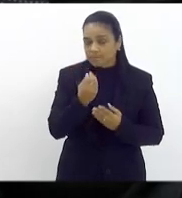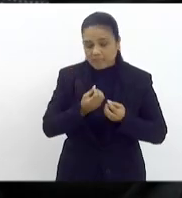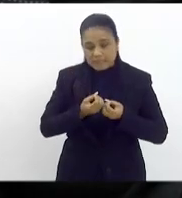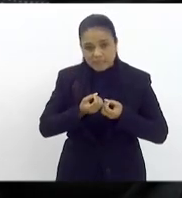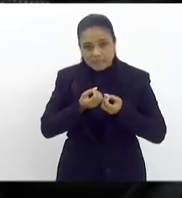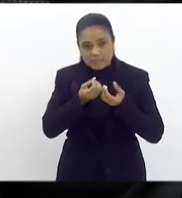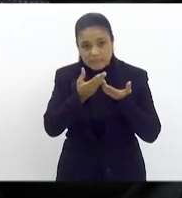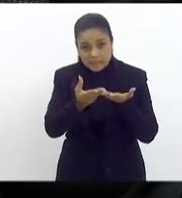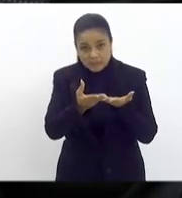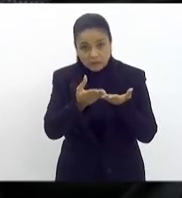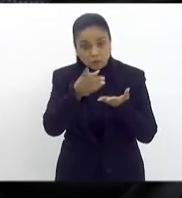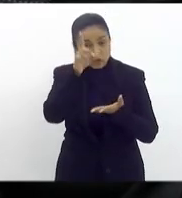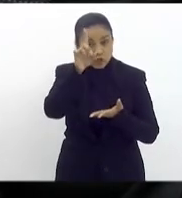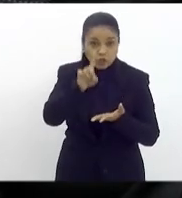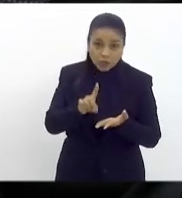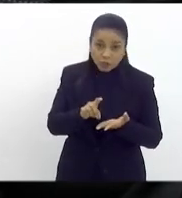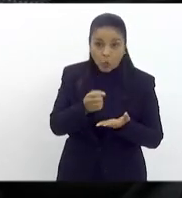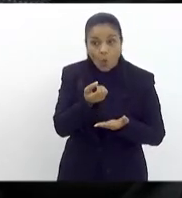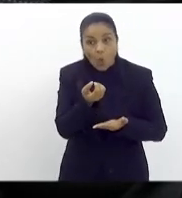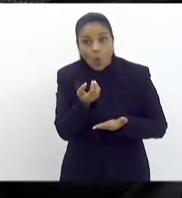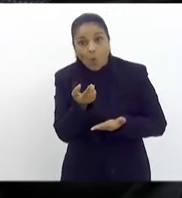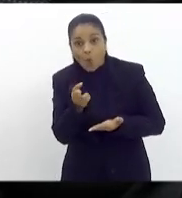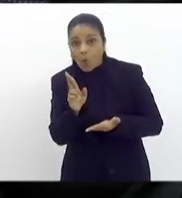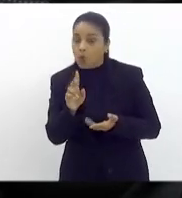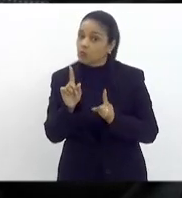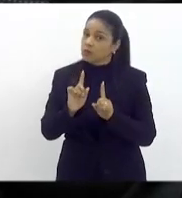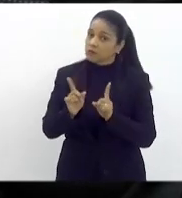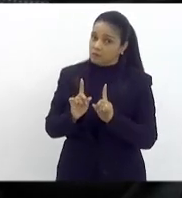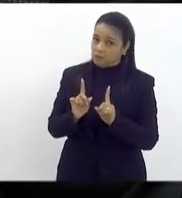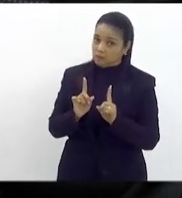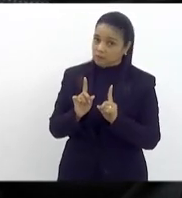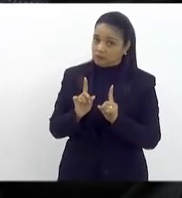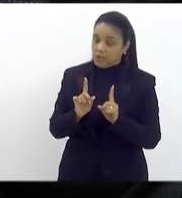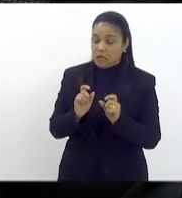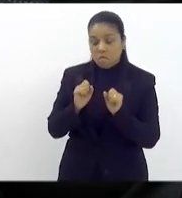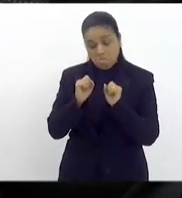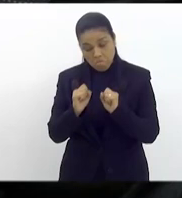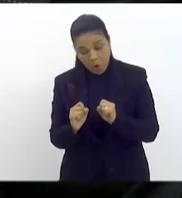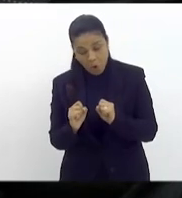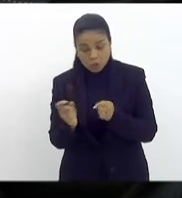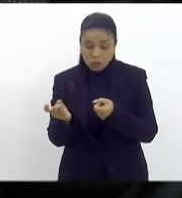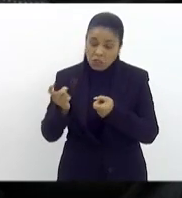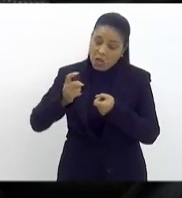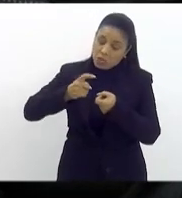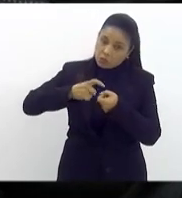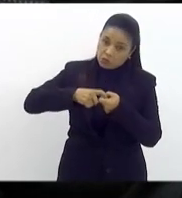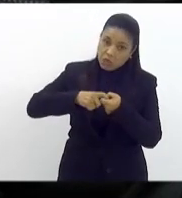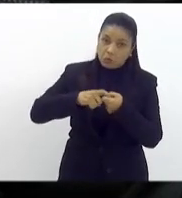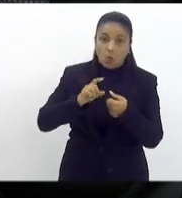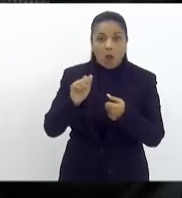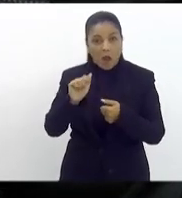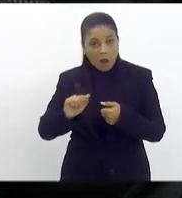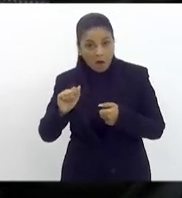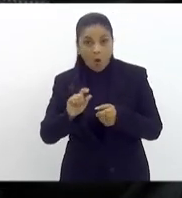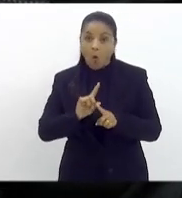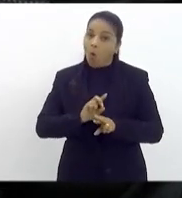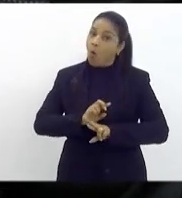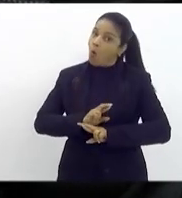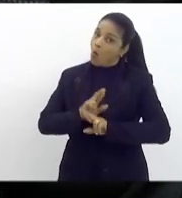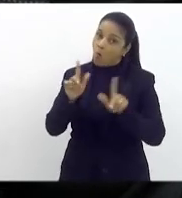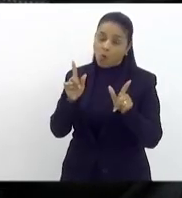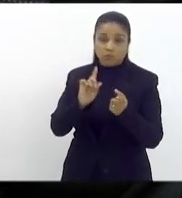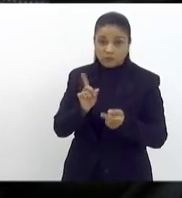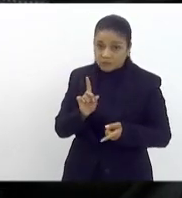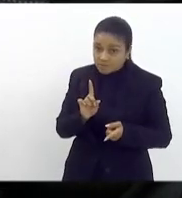os direitos ou não. Ele pode não ser associado a nenhuma associação e receber, pela execução pública